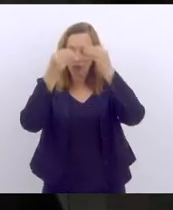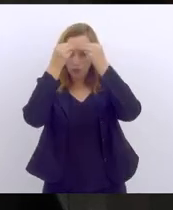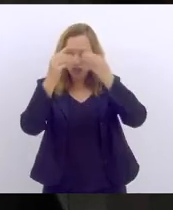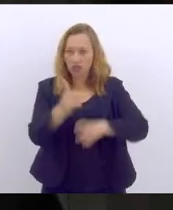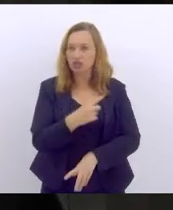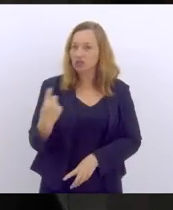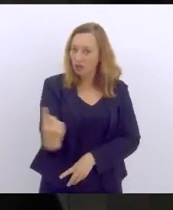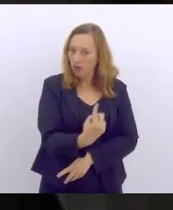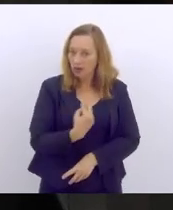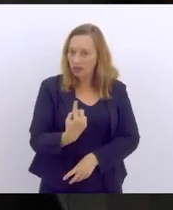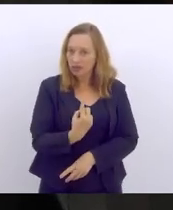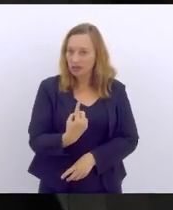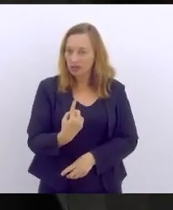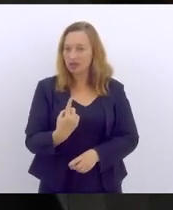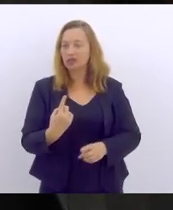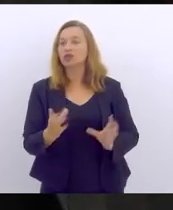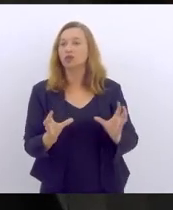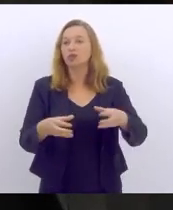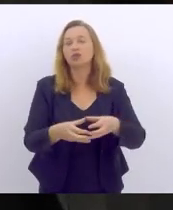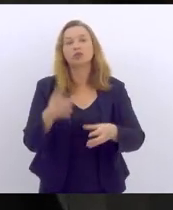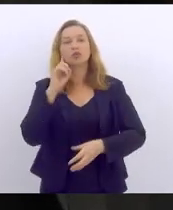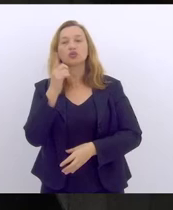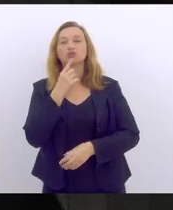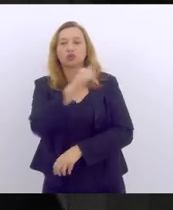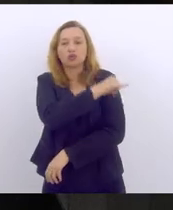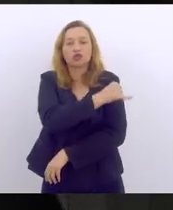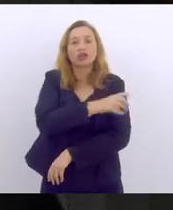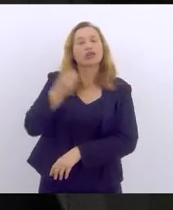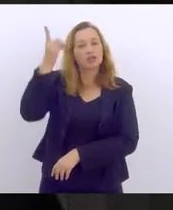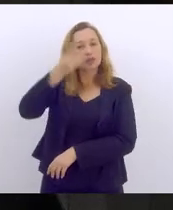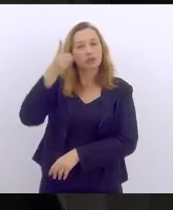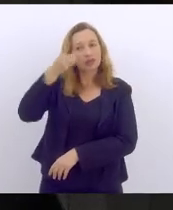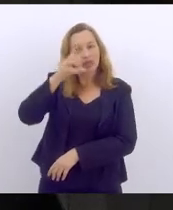e a cidadania surda do Rio de Janeiro